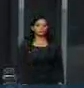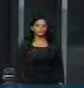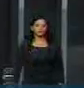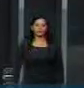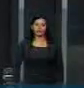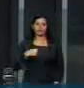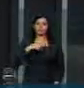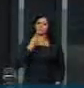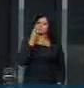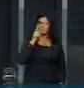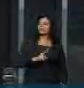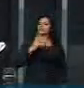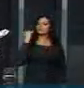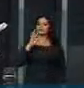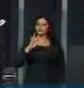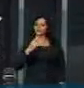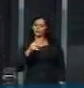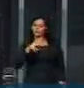Certa vez, Tomás de Aquino